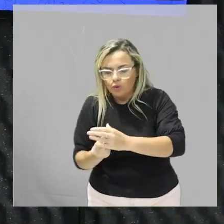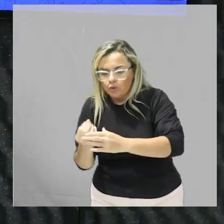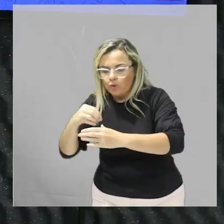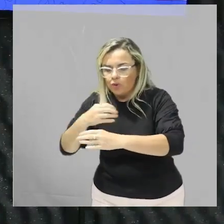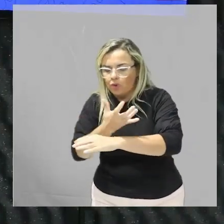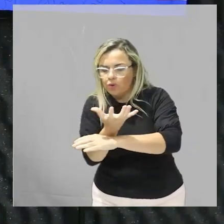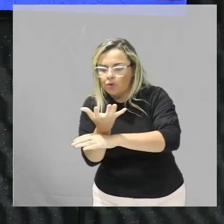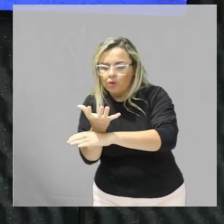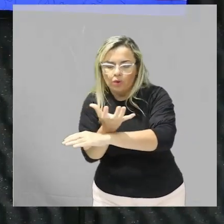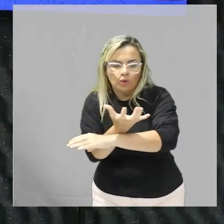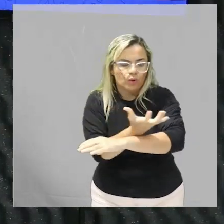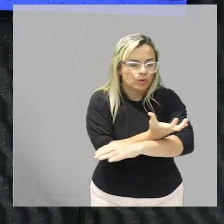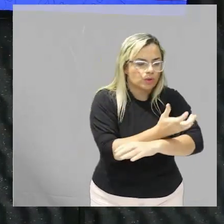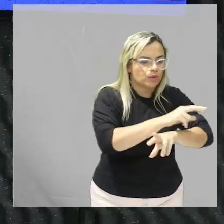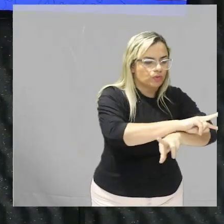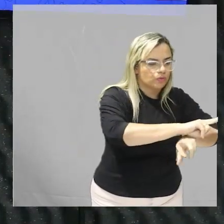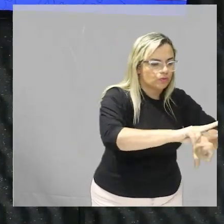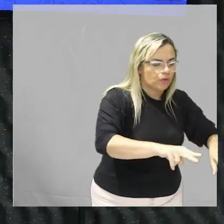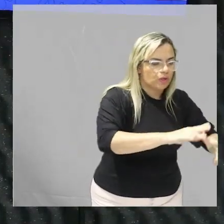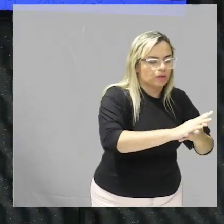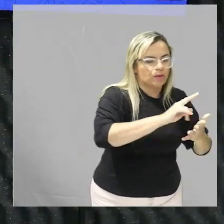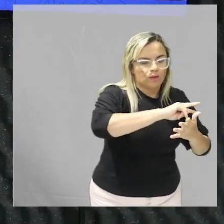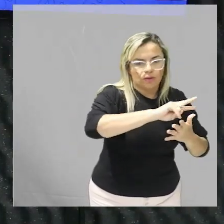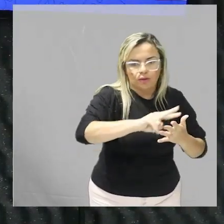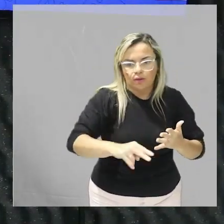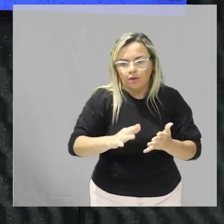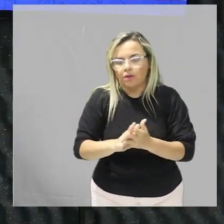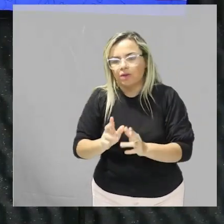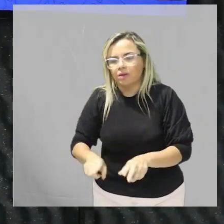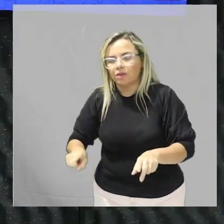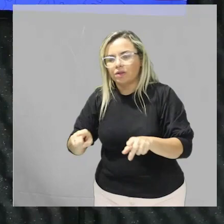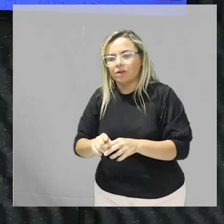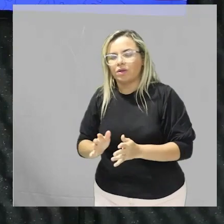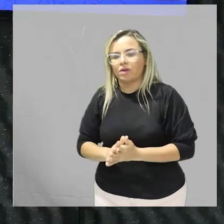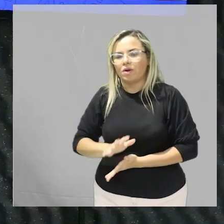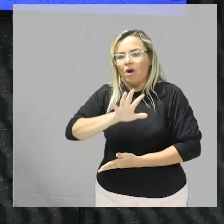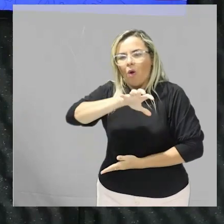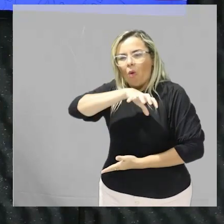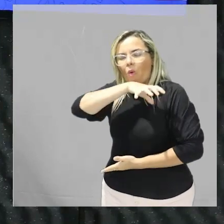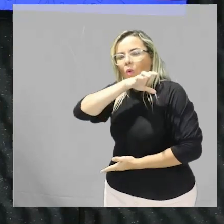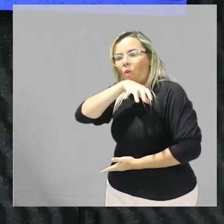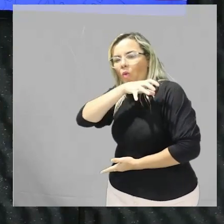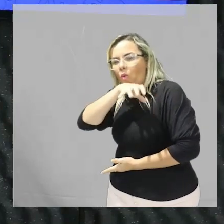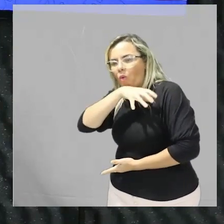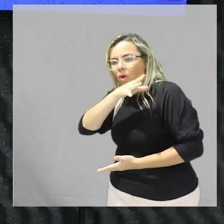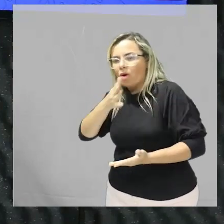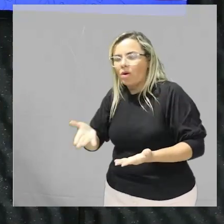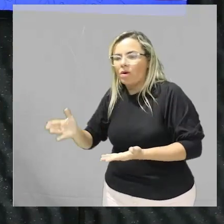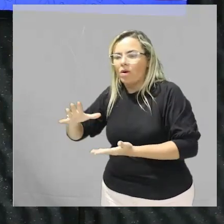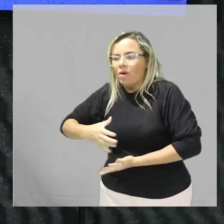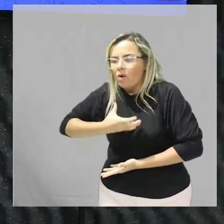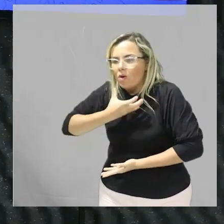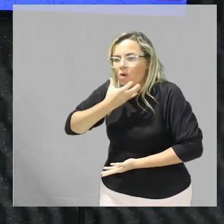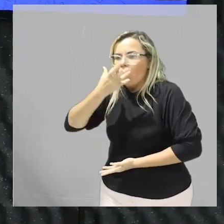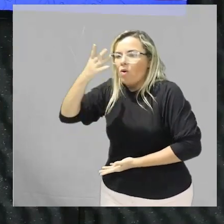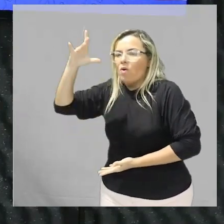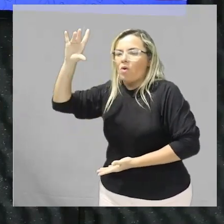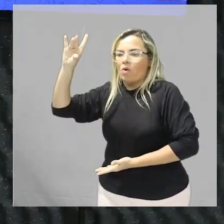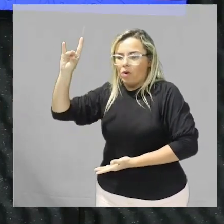outras espécies, que também convivem com leões, populações de leões, populações de